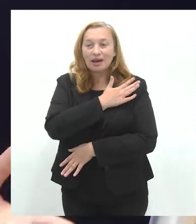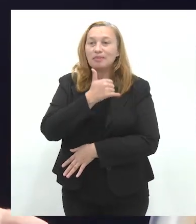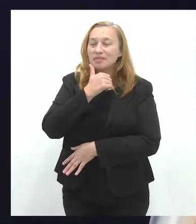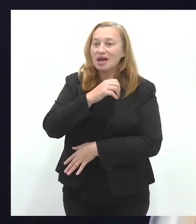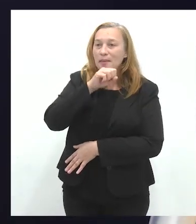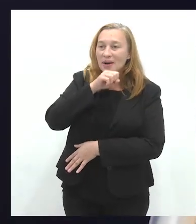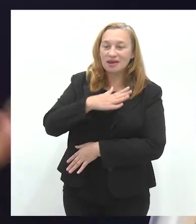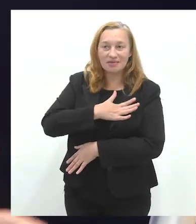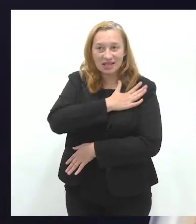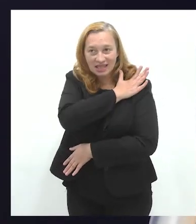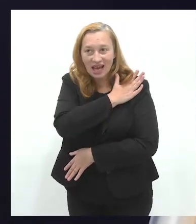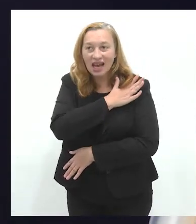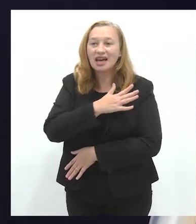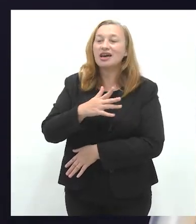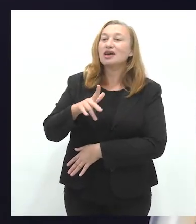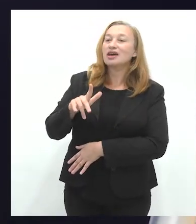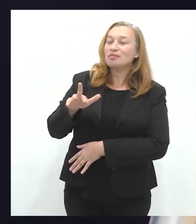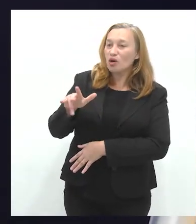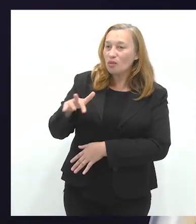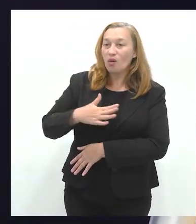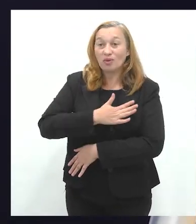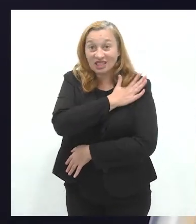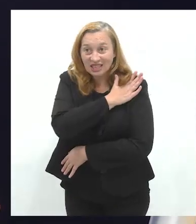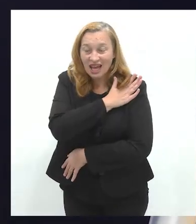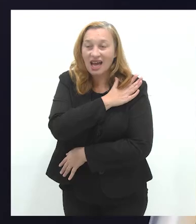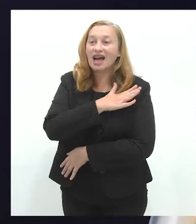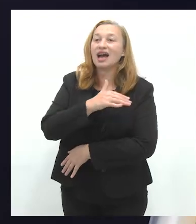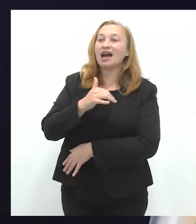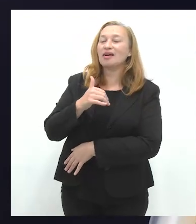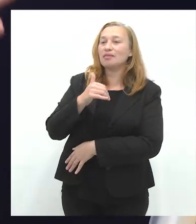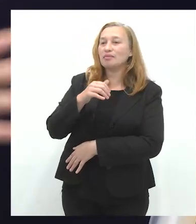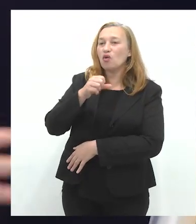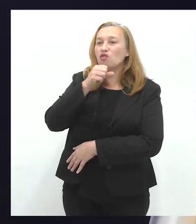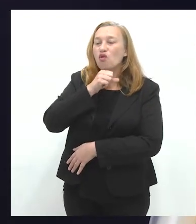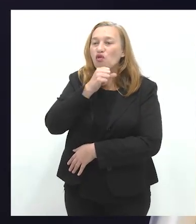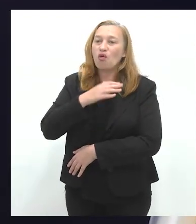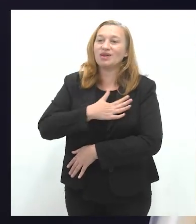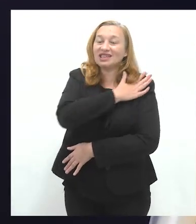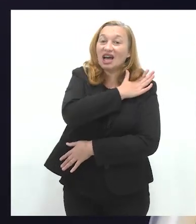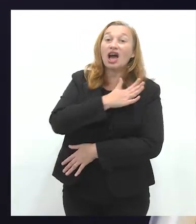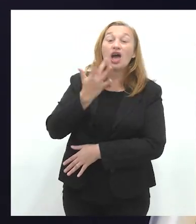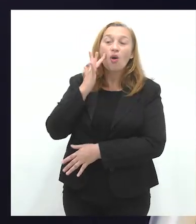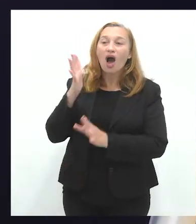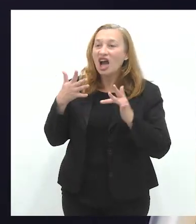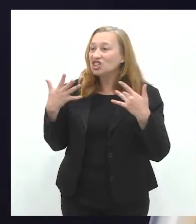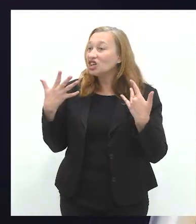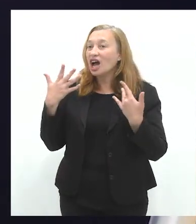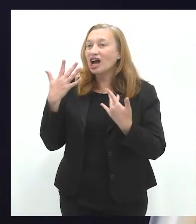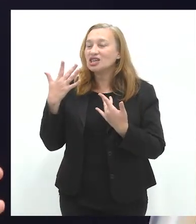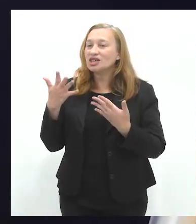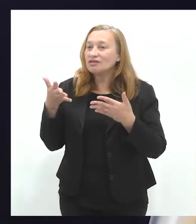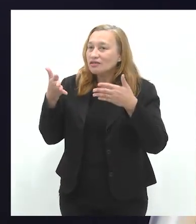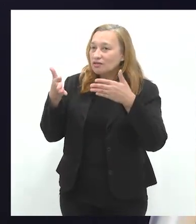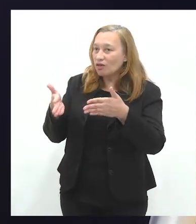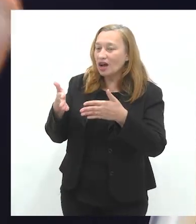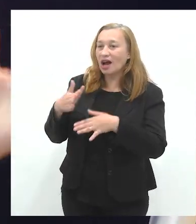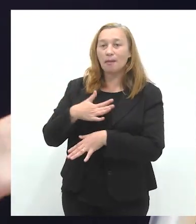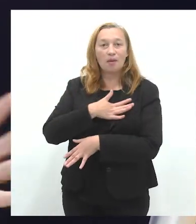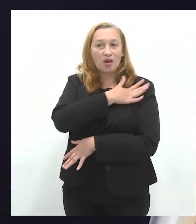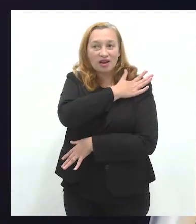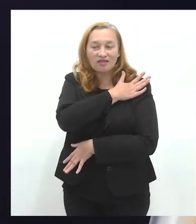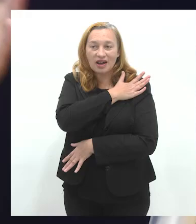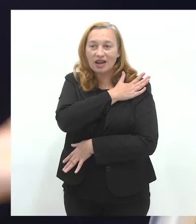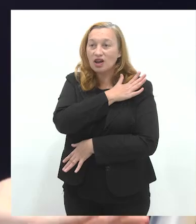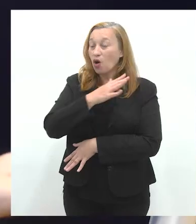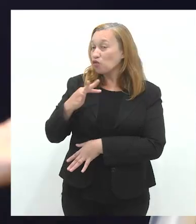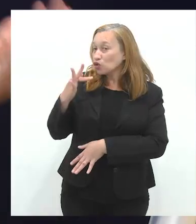Minha mãe é militar, minha irmã foi militar, meu avô é militar. Então era o que eu enxergava na vida, né? Eu achava que ser militar É